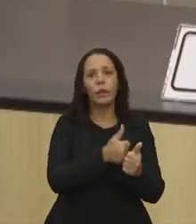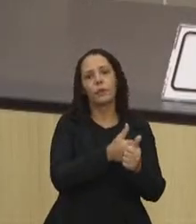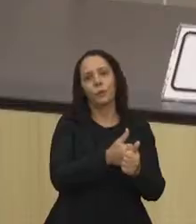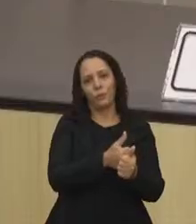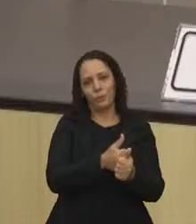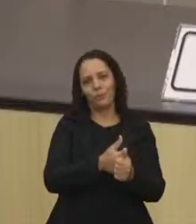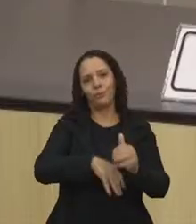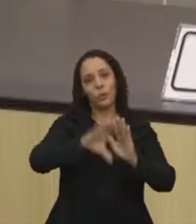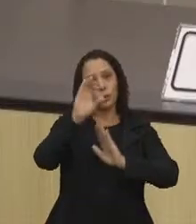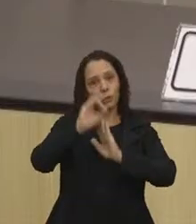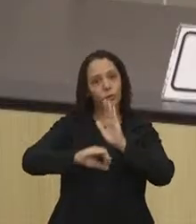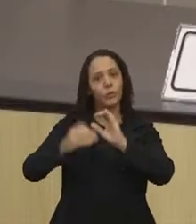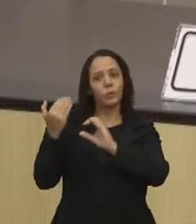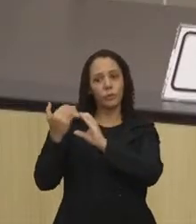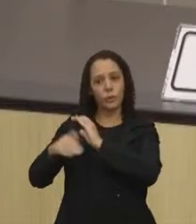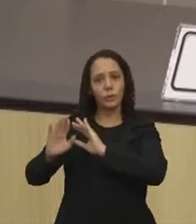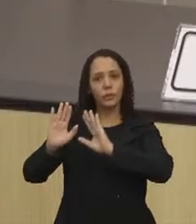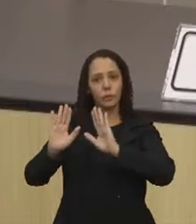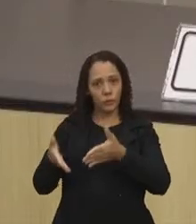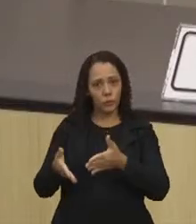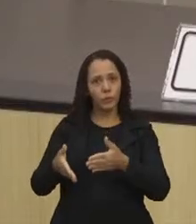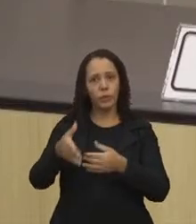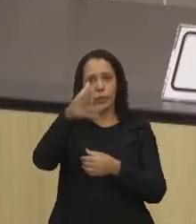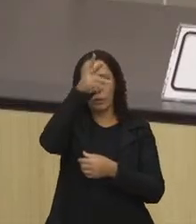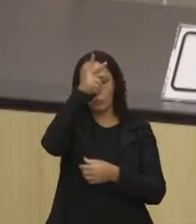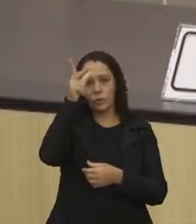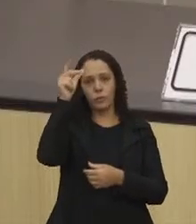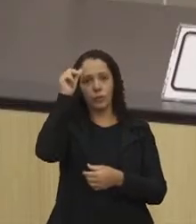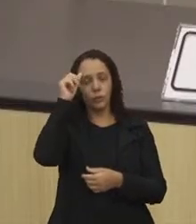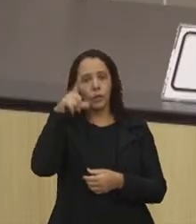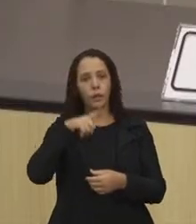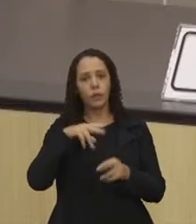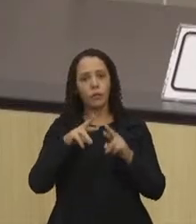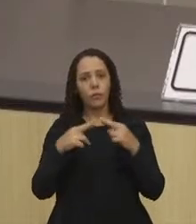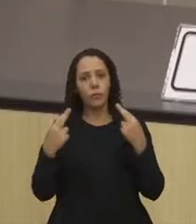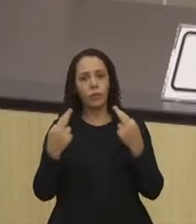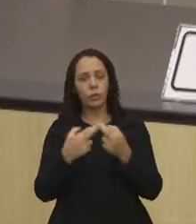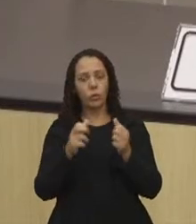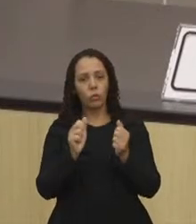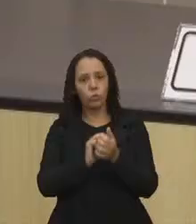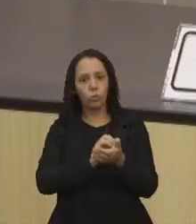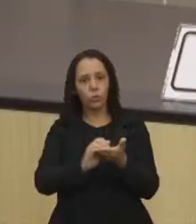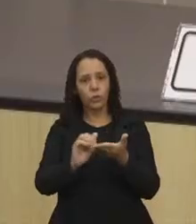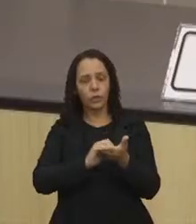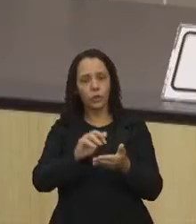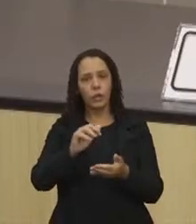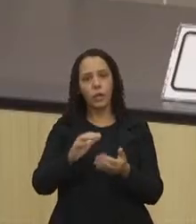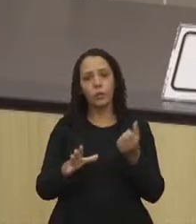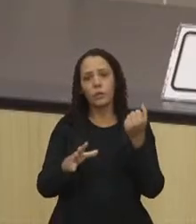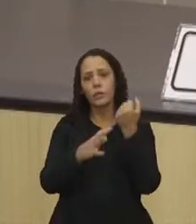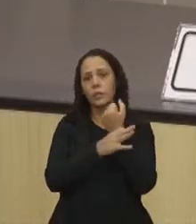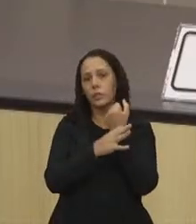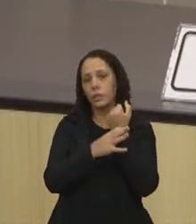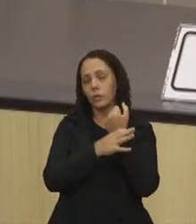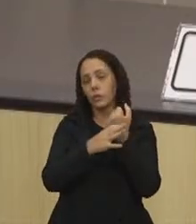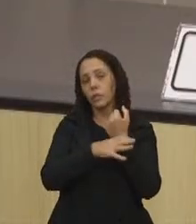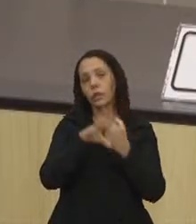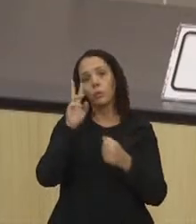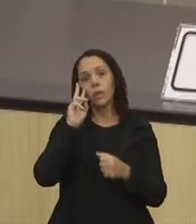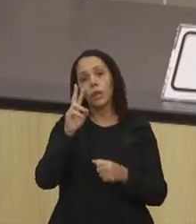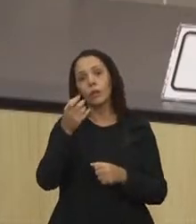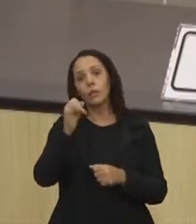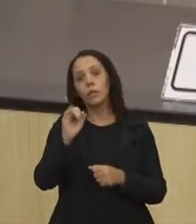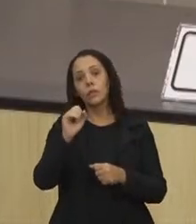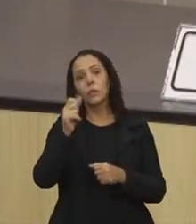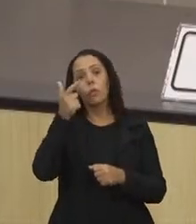ofícios, a gestão teve uma reunião com o secretário Rafael de Segurança lá para ver as possibilidades de instalações